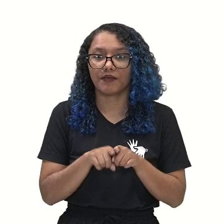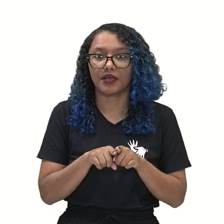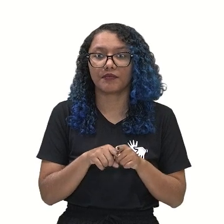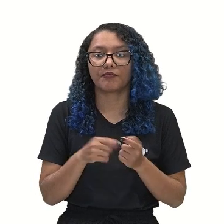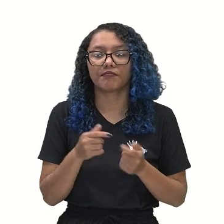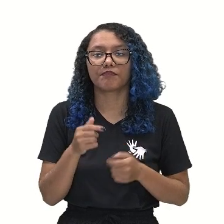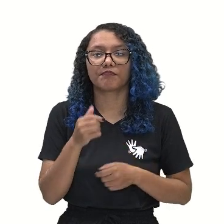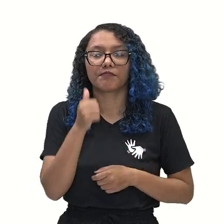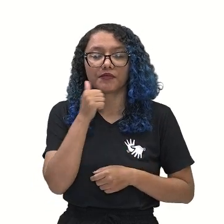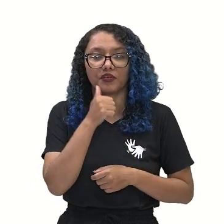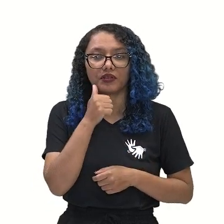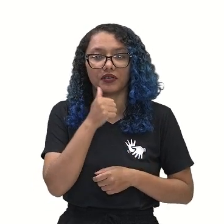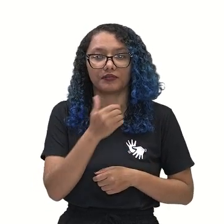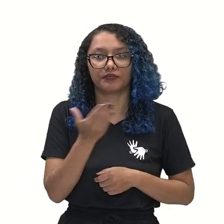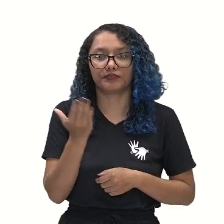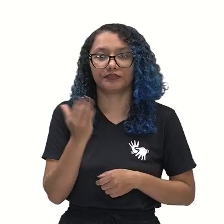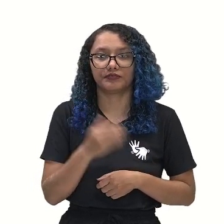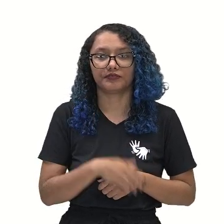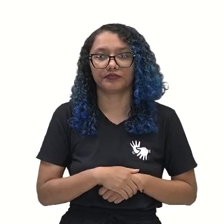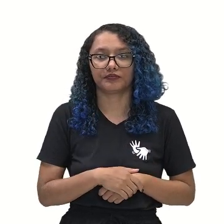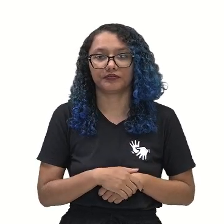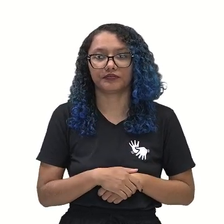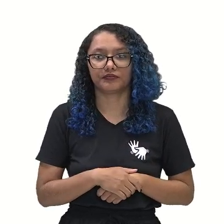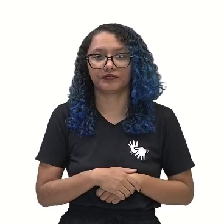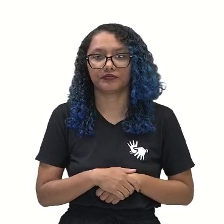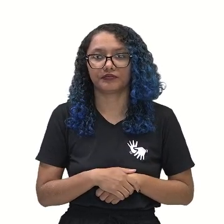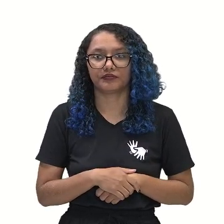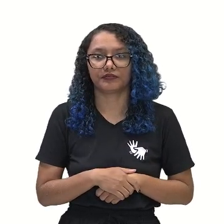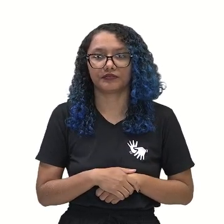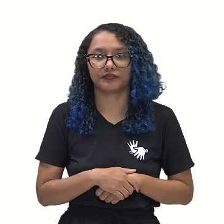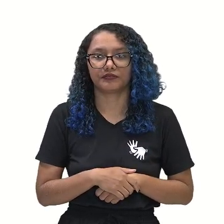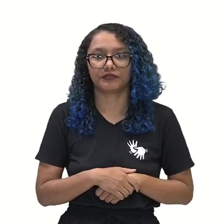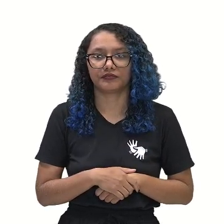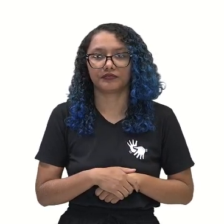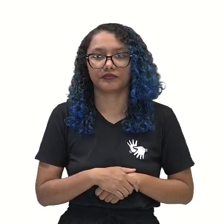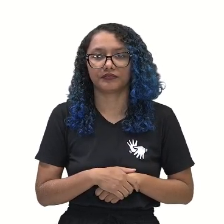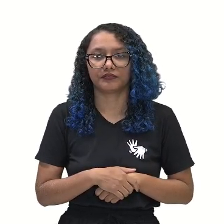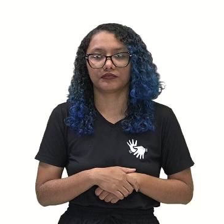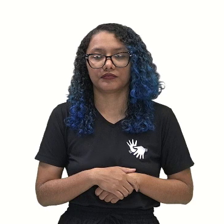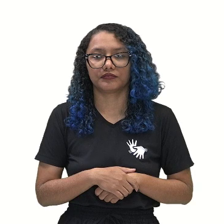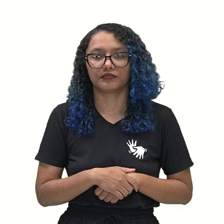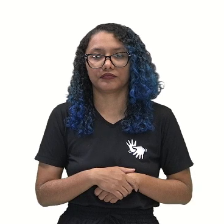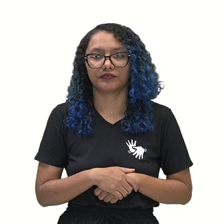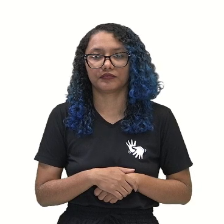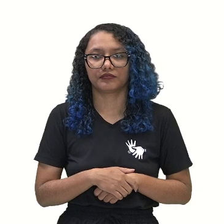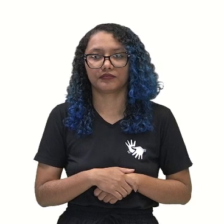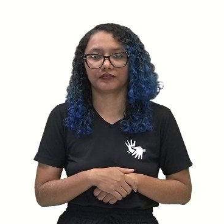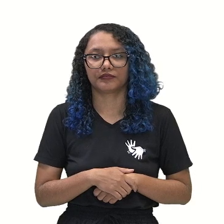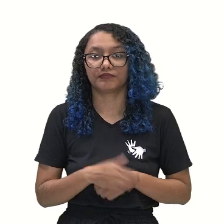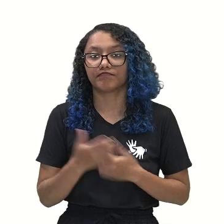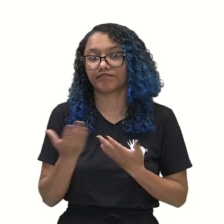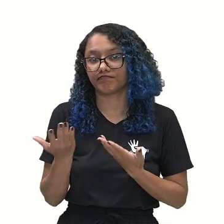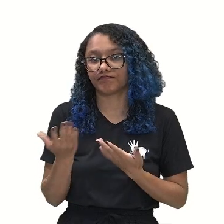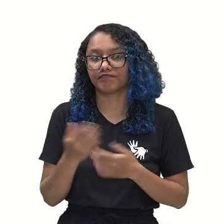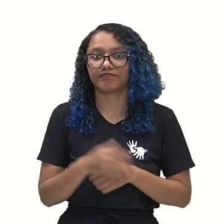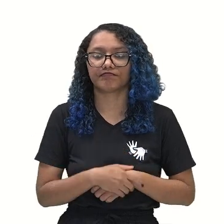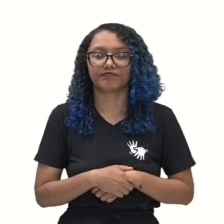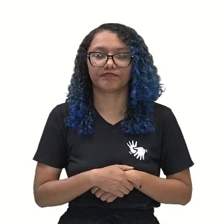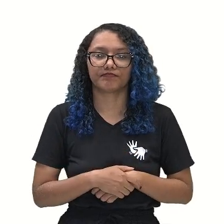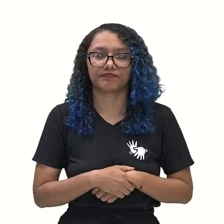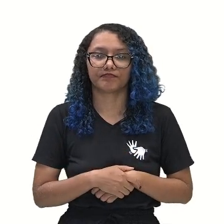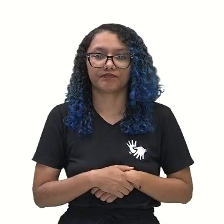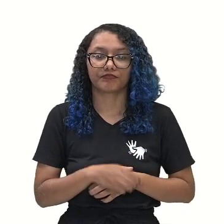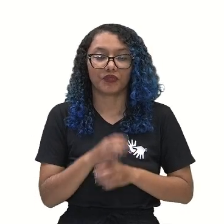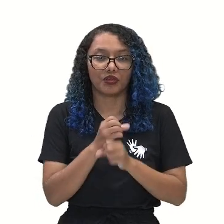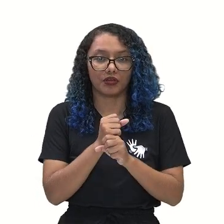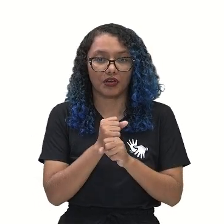Beleza? Meninos e das meninas, que eu estou chamando de MA e ME. Então, é dessa forma que você